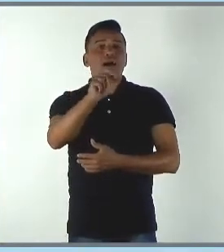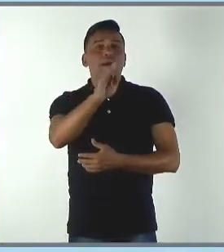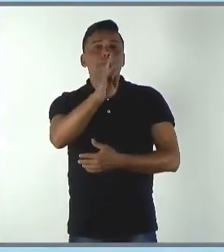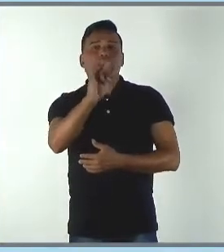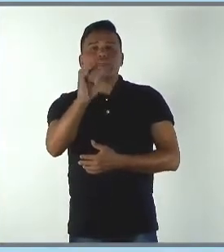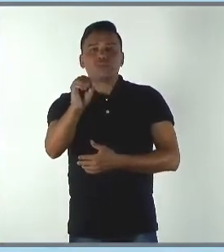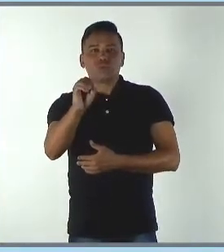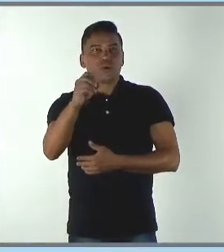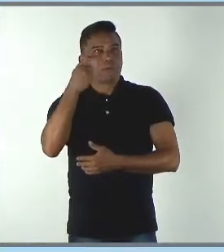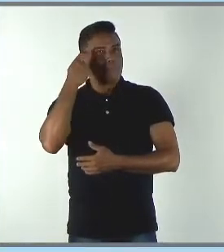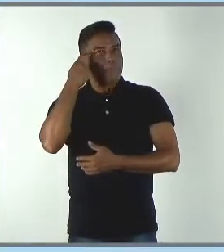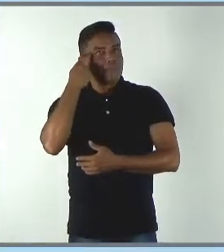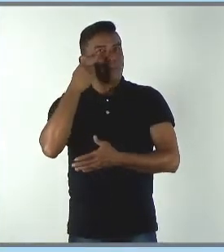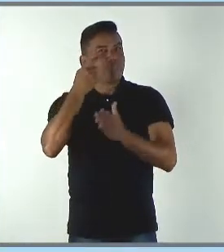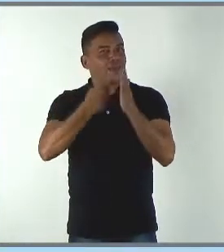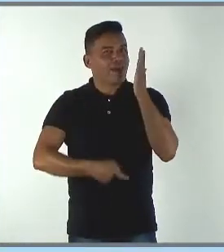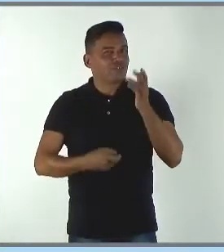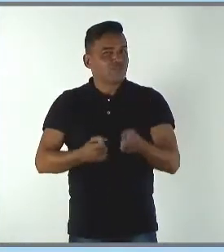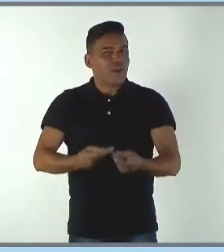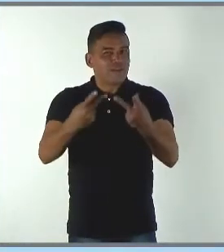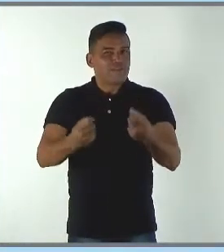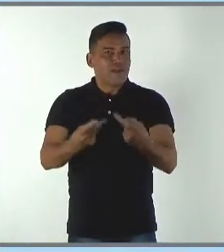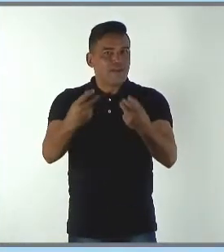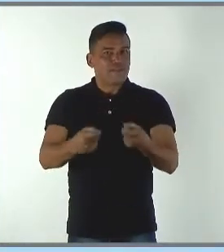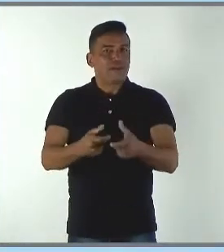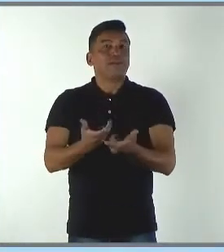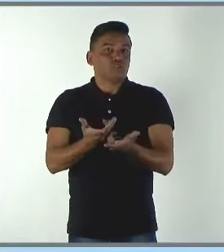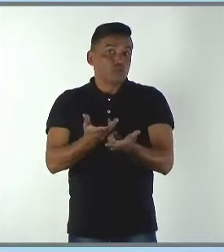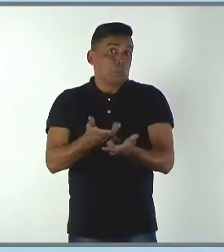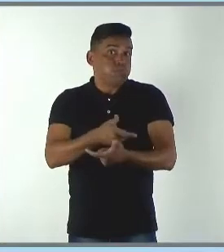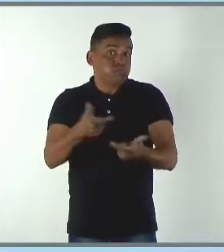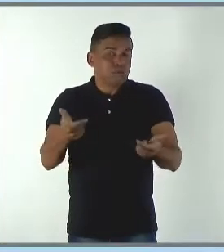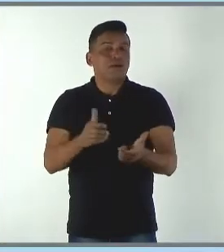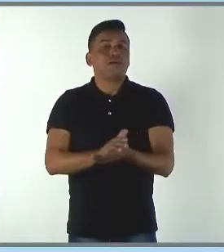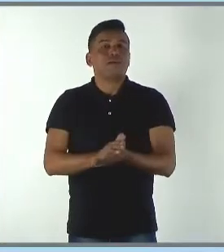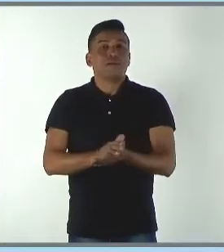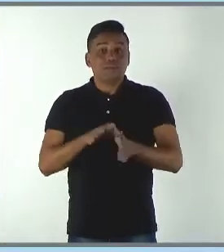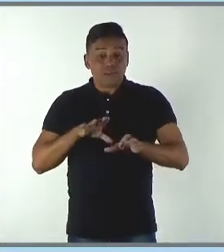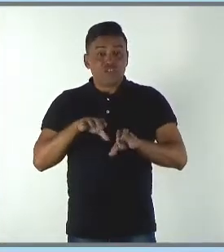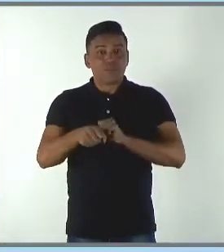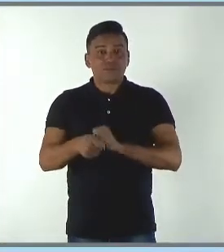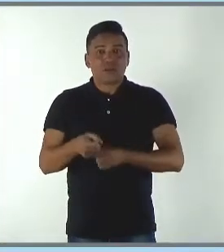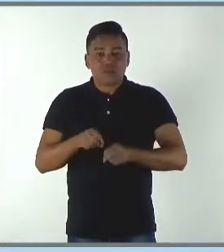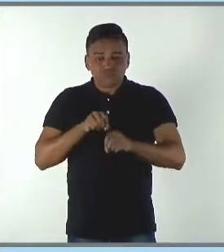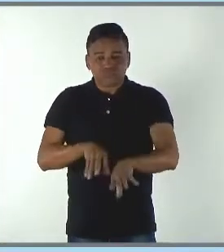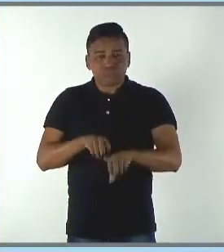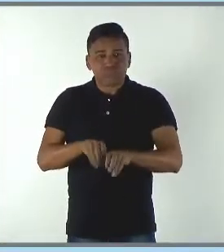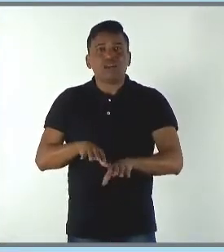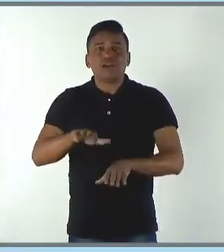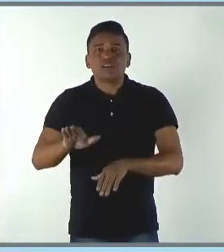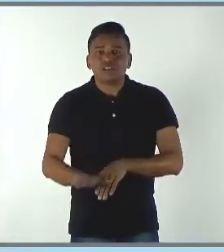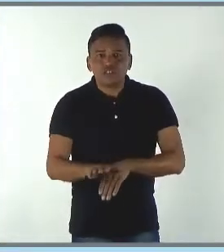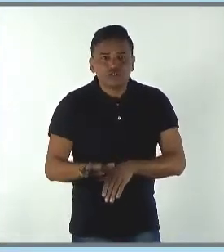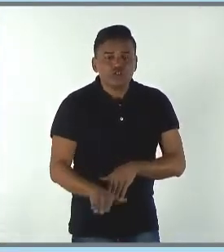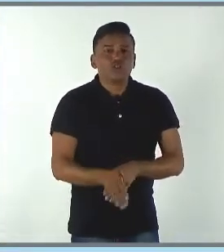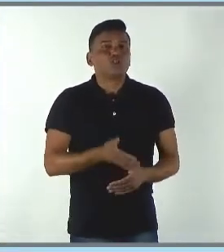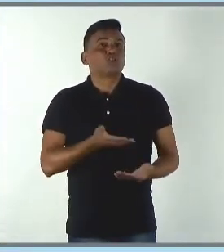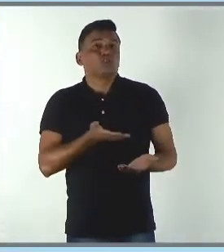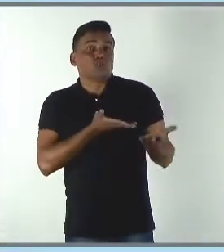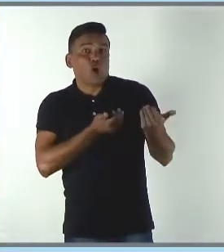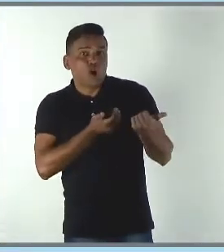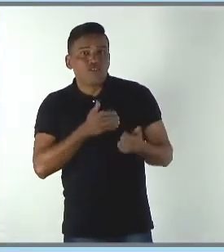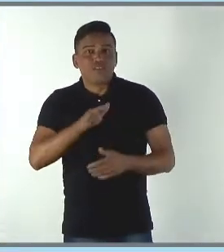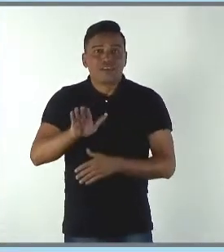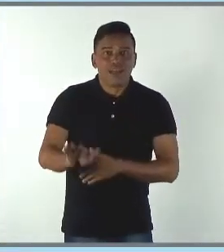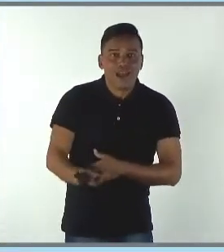vendagem maior, pensa nos chamados textos de formação do público jovem, da literatura infantil, como nós chamamos hoje, ou infanto-juvenil.